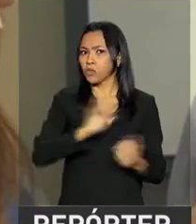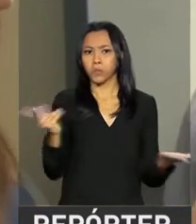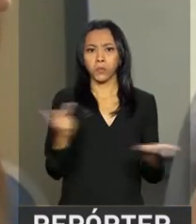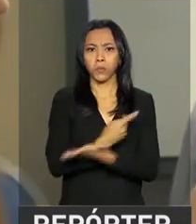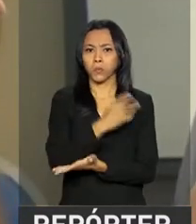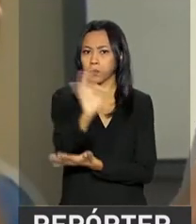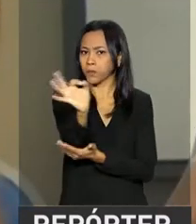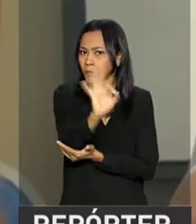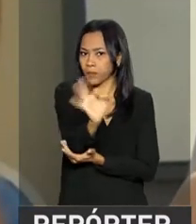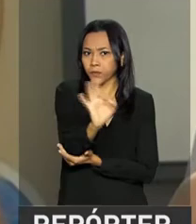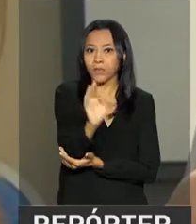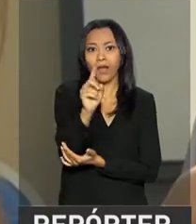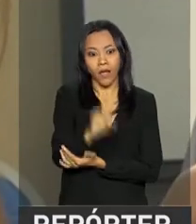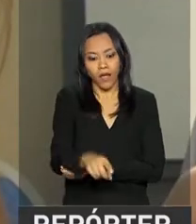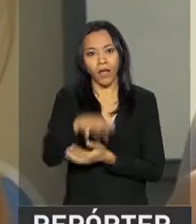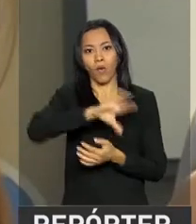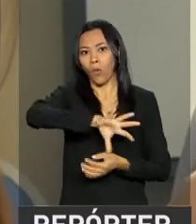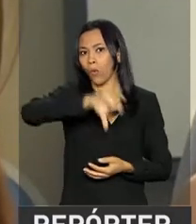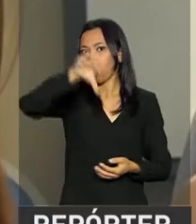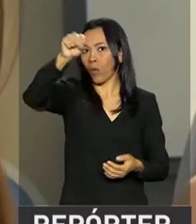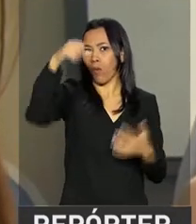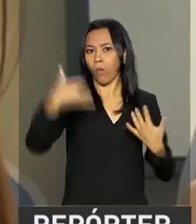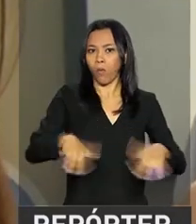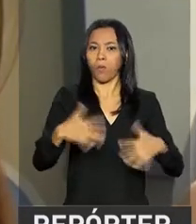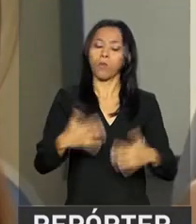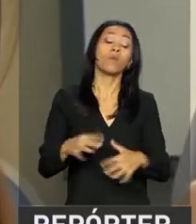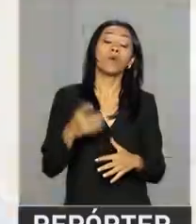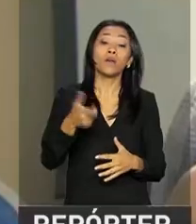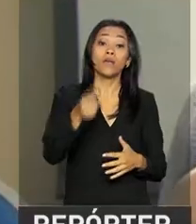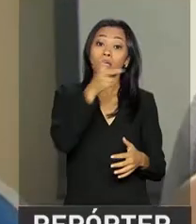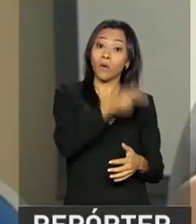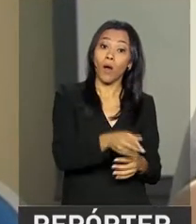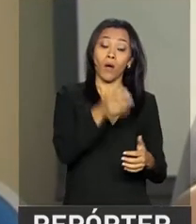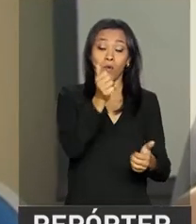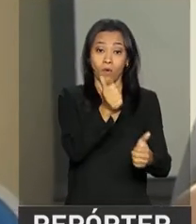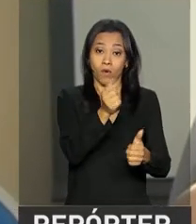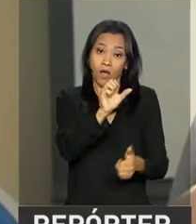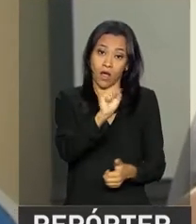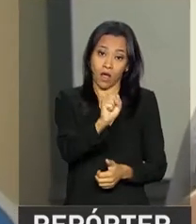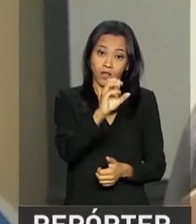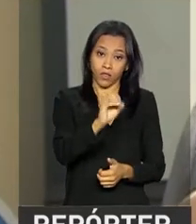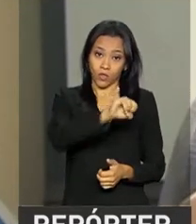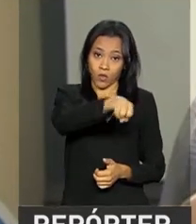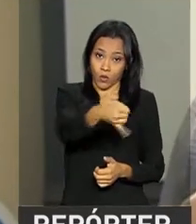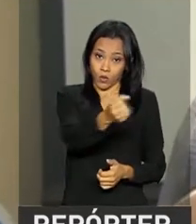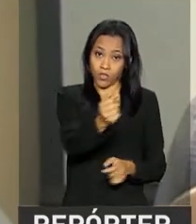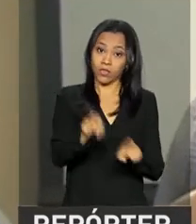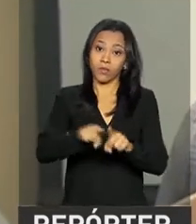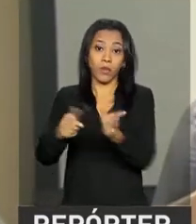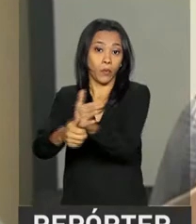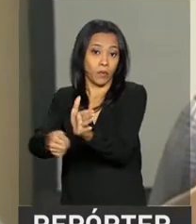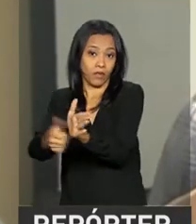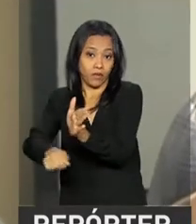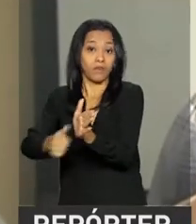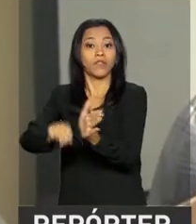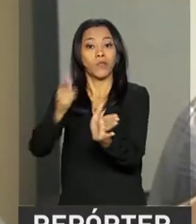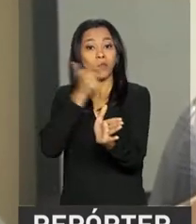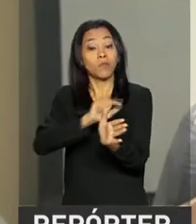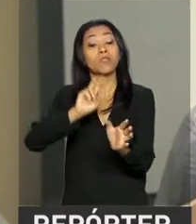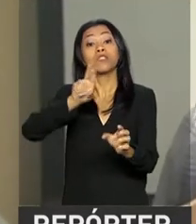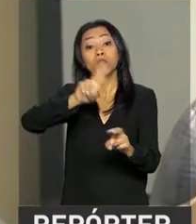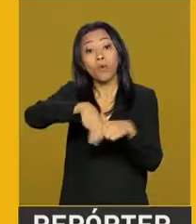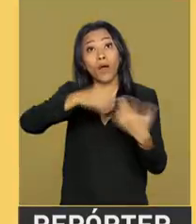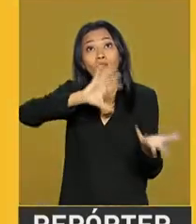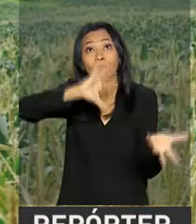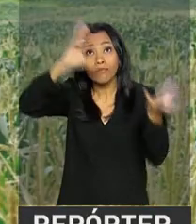então são restos de vários produtos como a soja eo milho foram os dois fatores aumento de área mas principalmente às condições climáticas foram